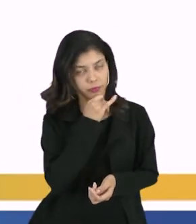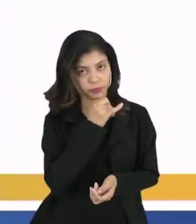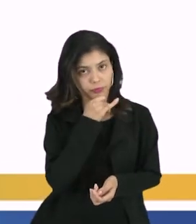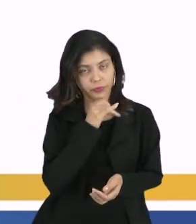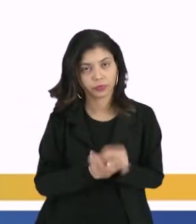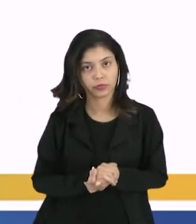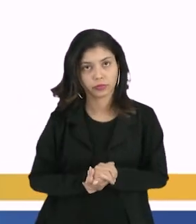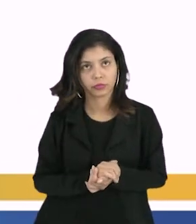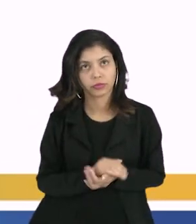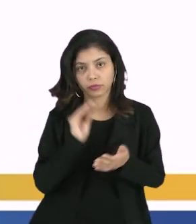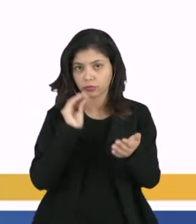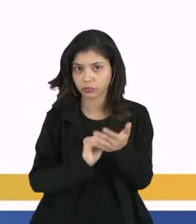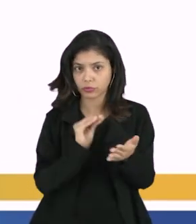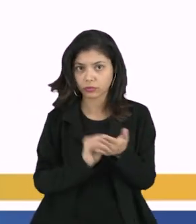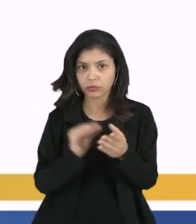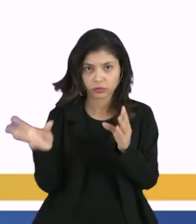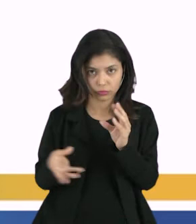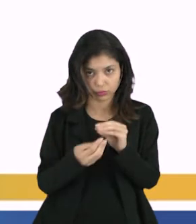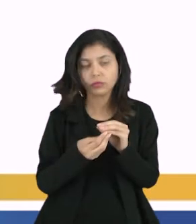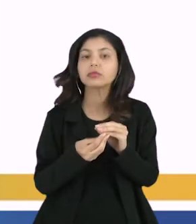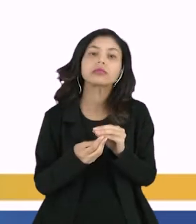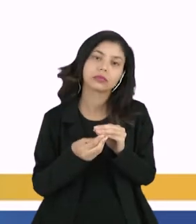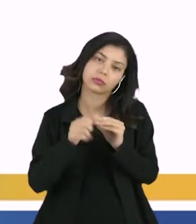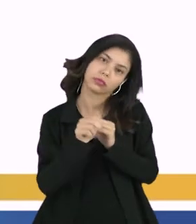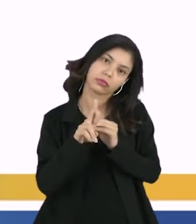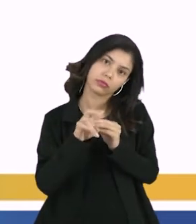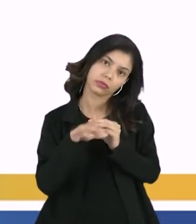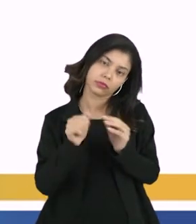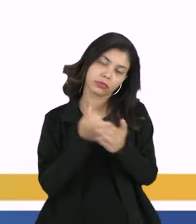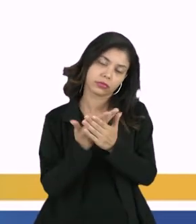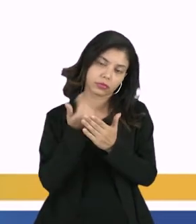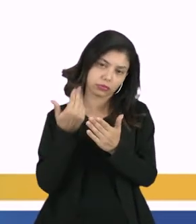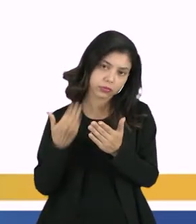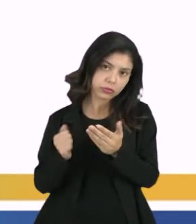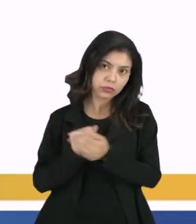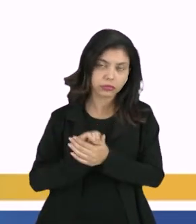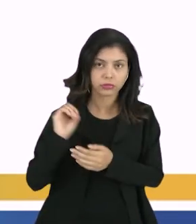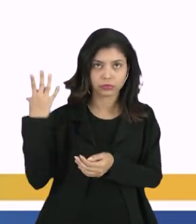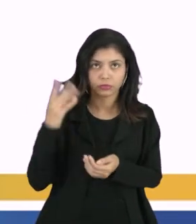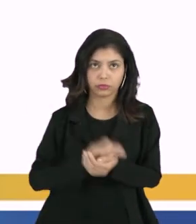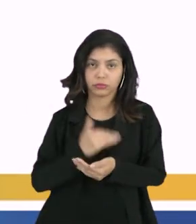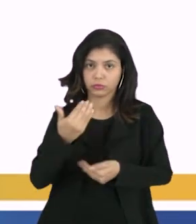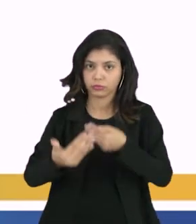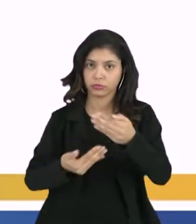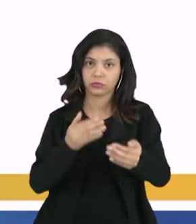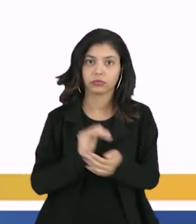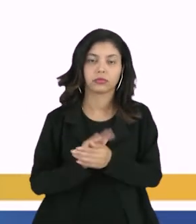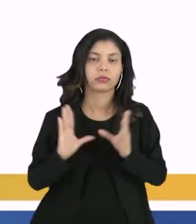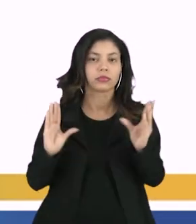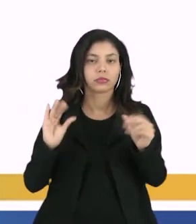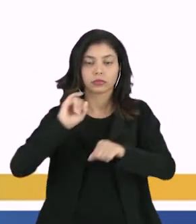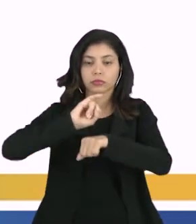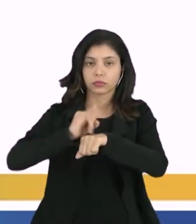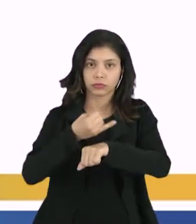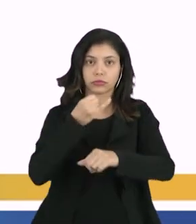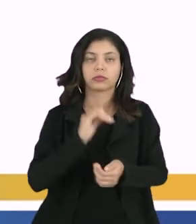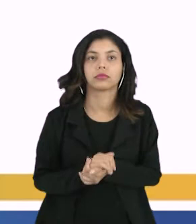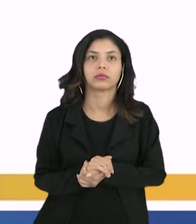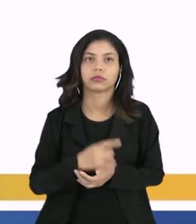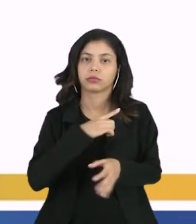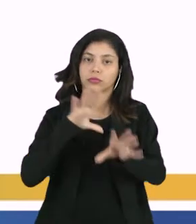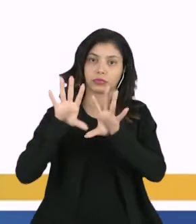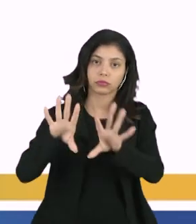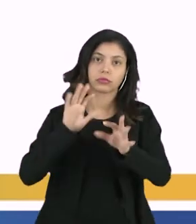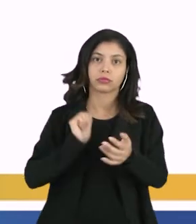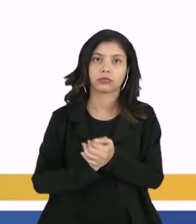exemplo, o fato de eu colocar um artigo antes, ocorre o processo de substantivação. Ele deixou